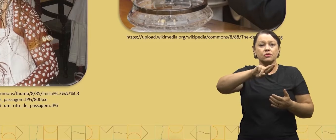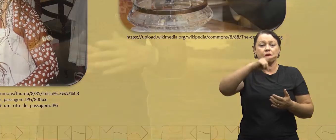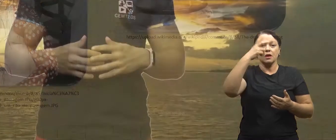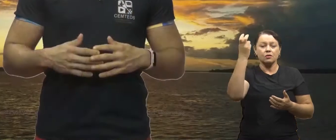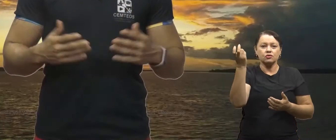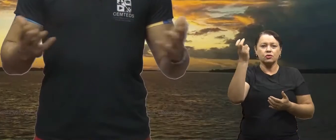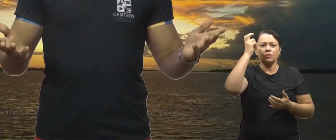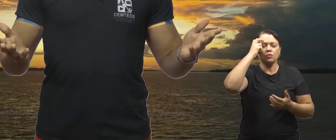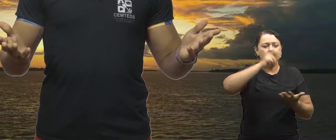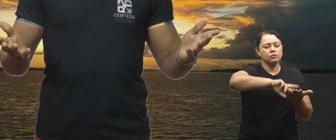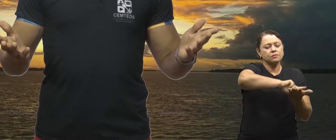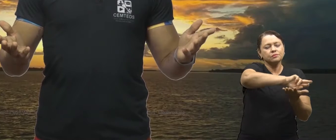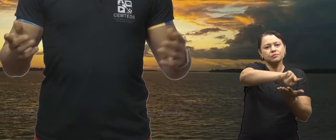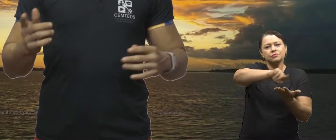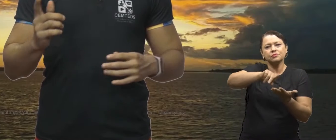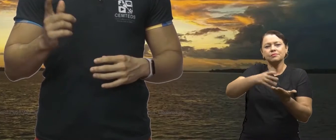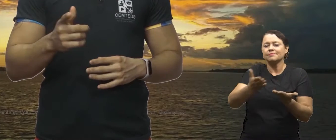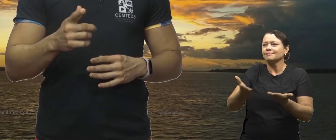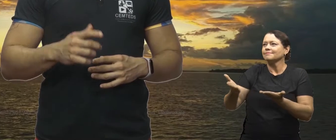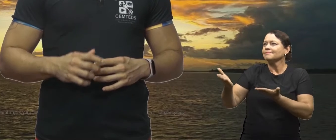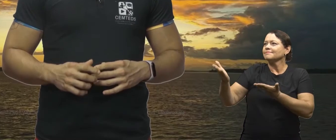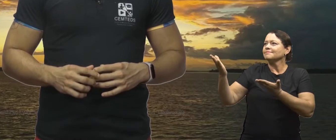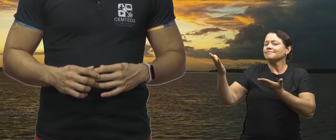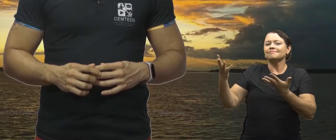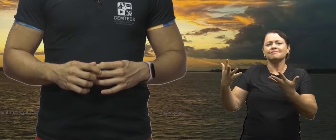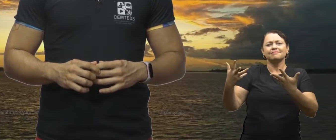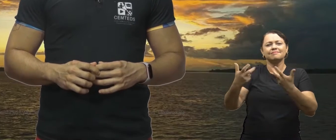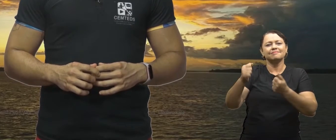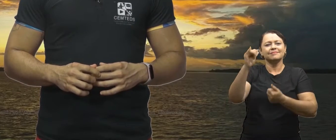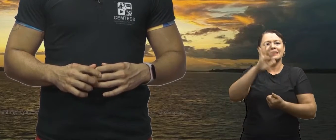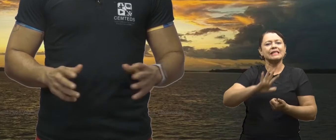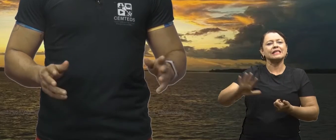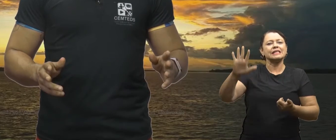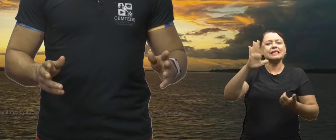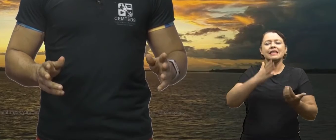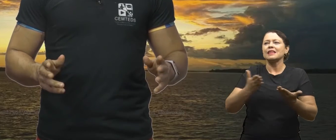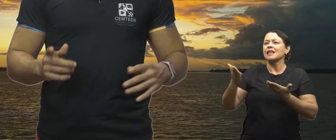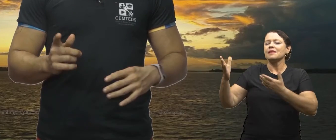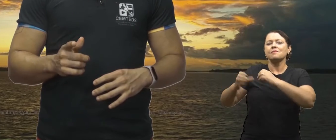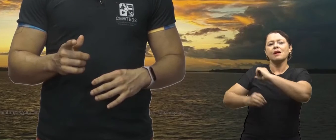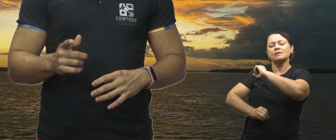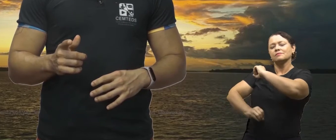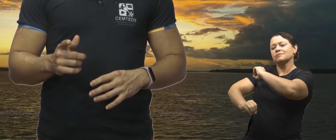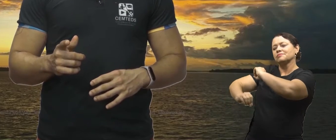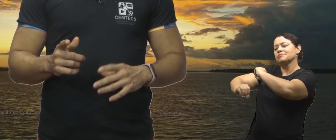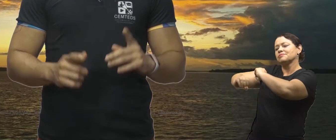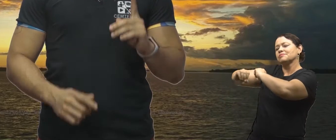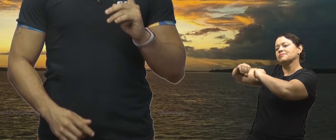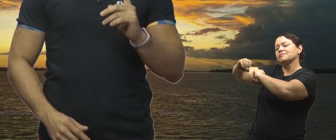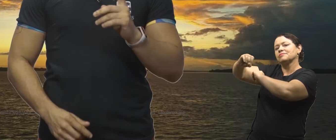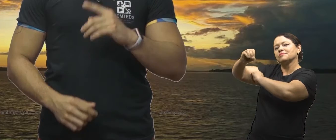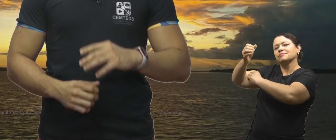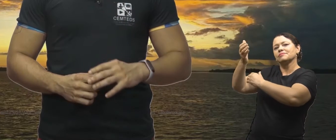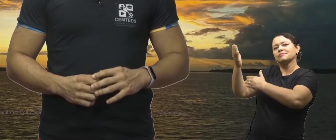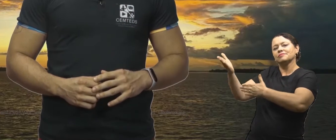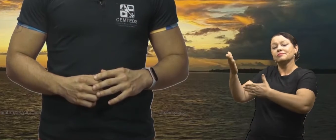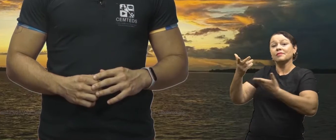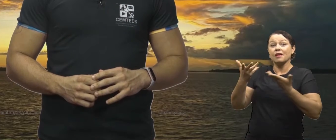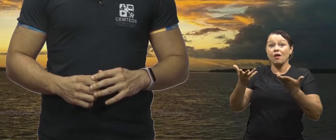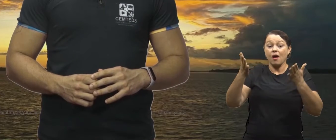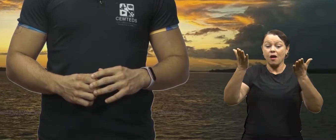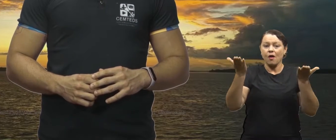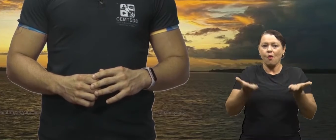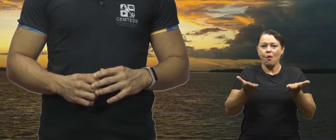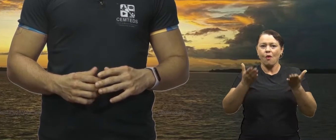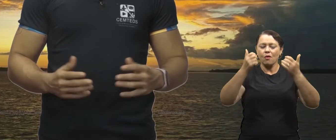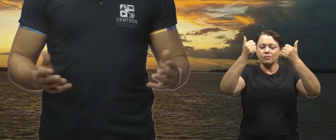povos. E com essa linda imagem do pôr do sol lá da região do Alto Solimões, no Amazonas, vou contar sobre um